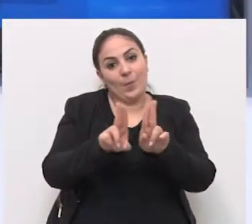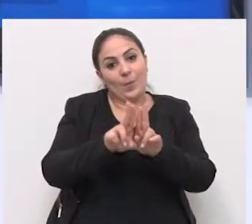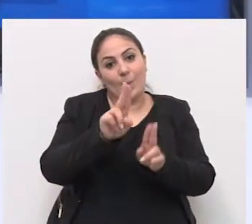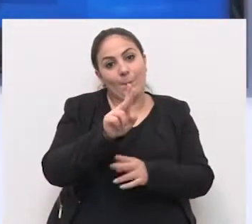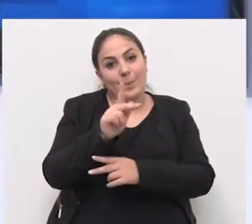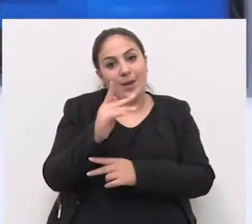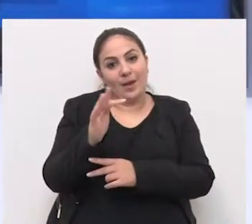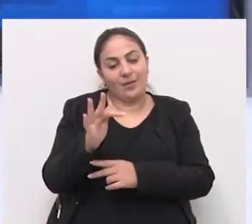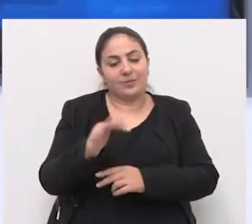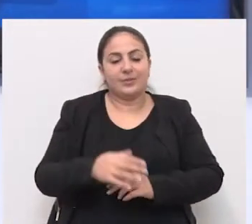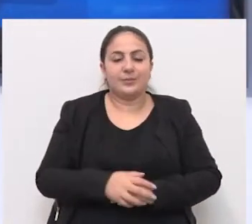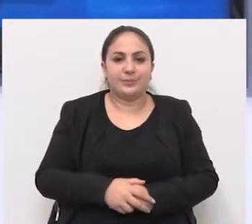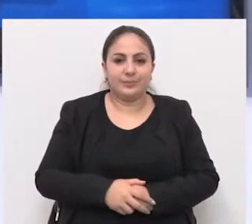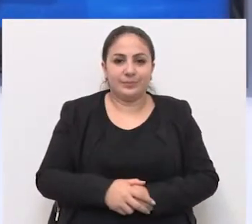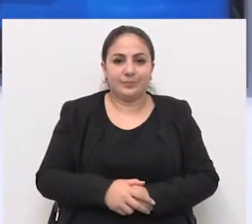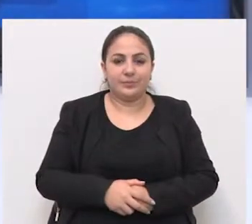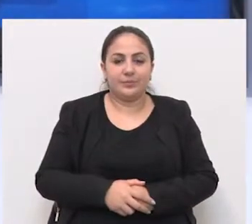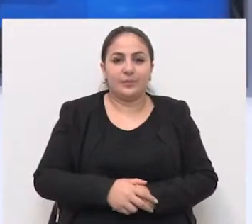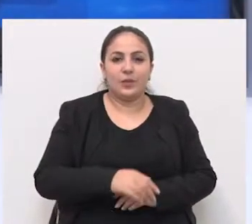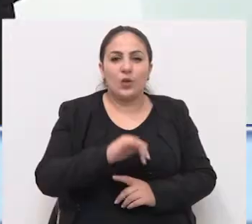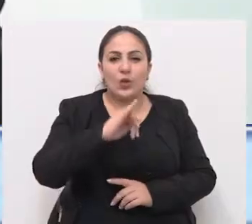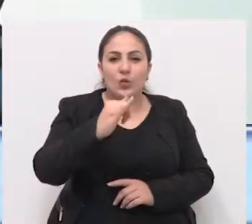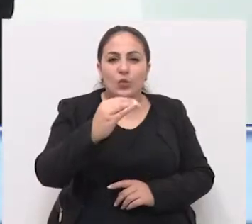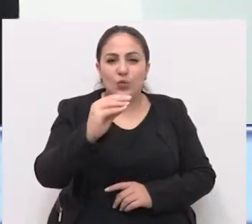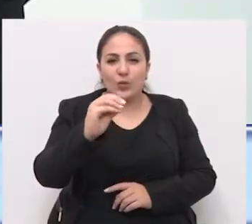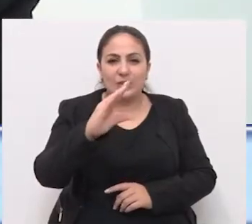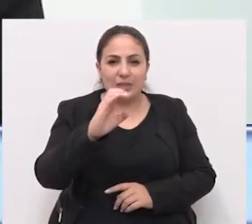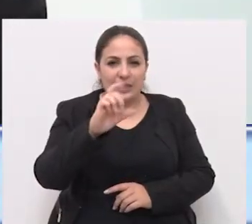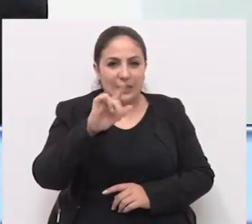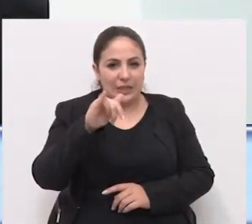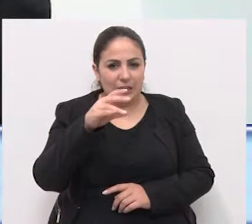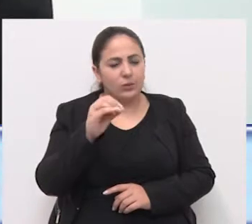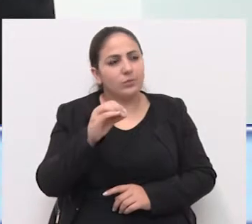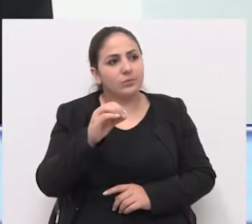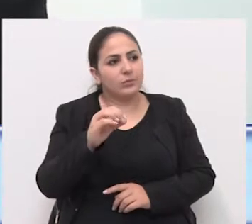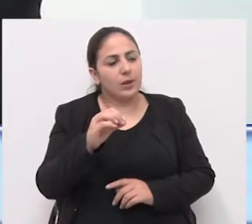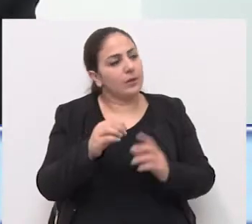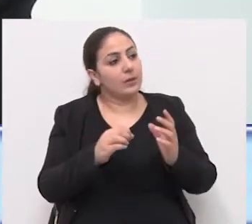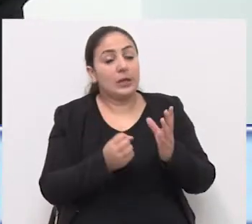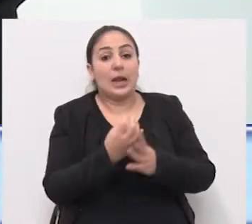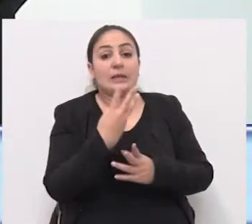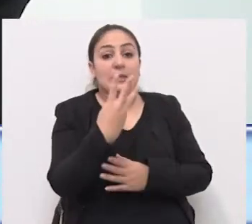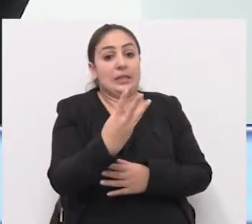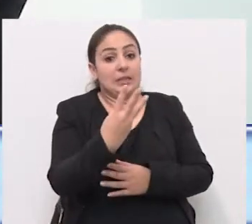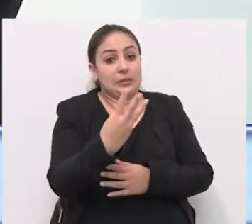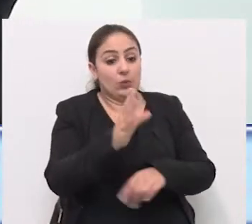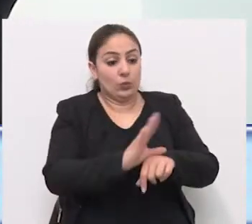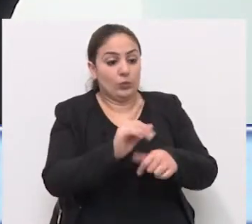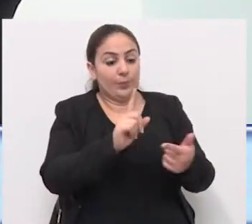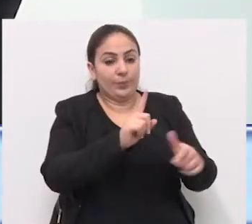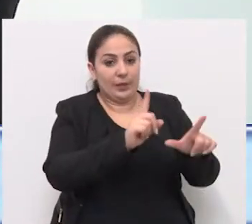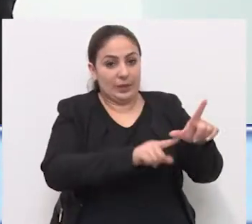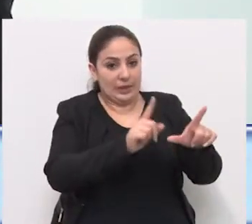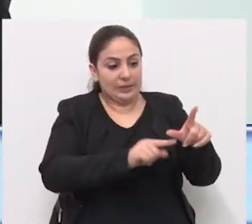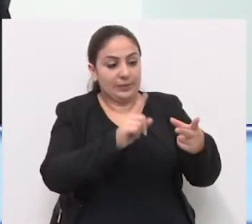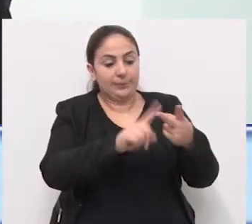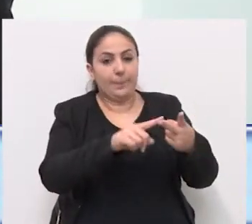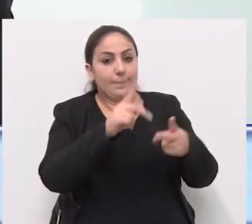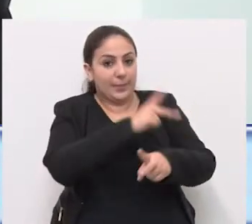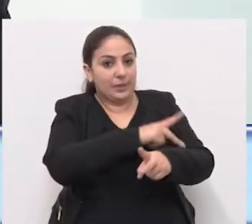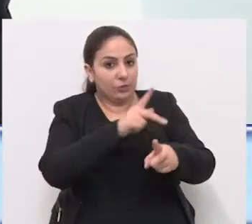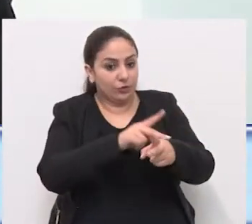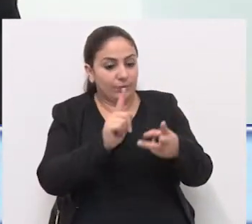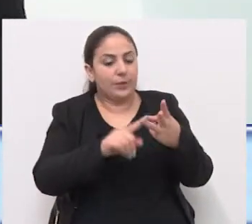anos da UPF. Veja um trecho. O Juscelino autorizou 3 cursos, curso de letras, curso